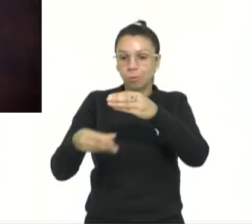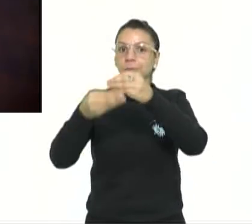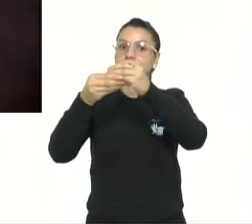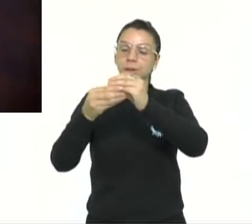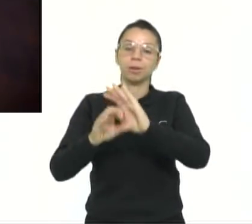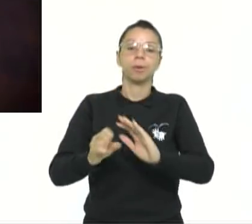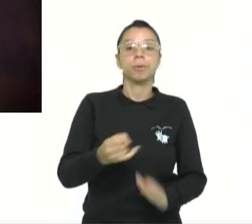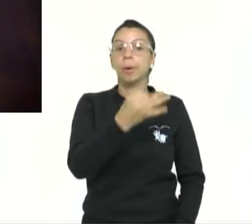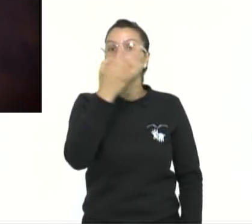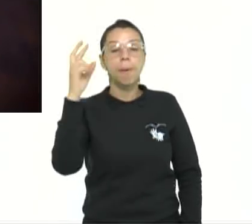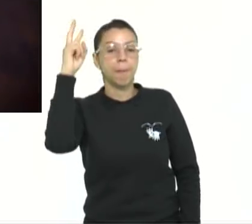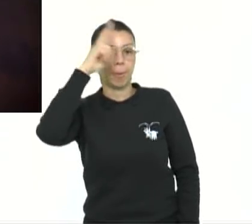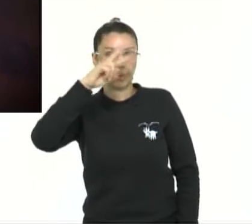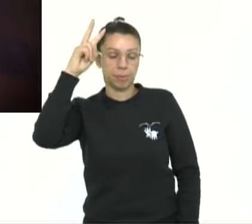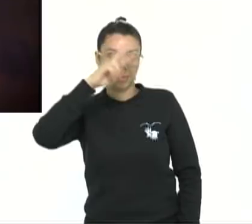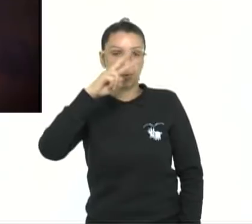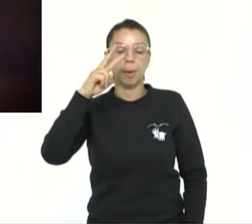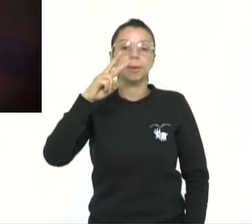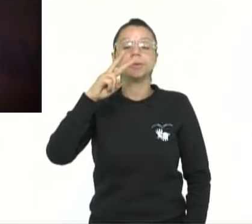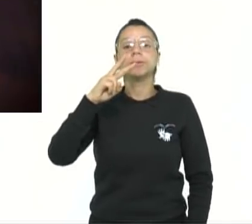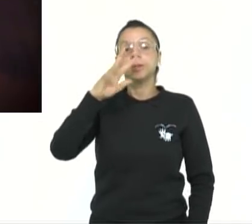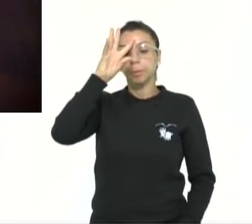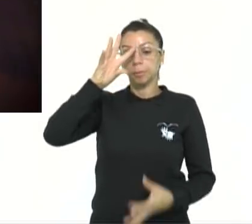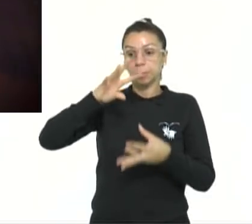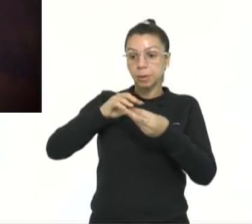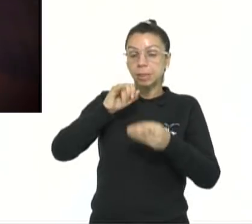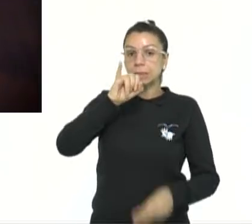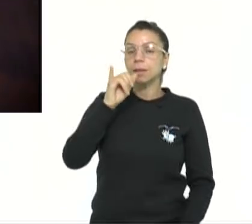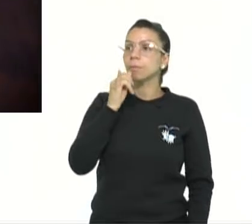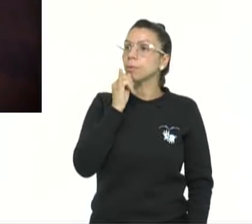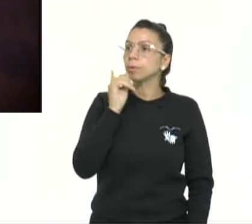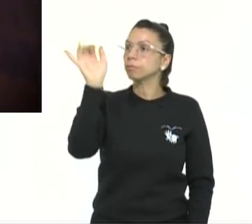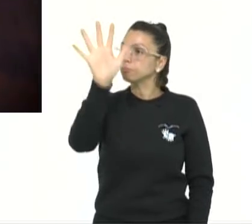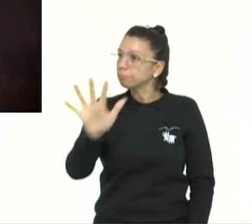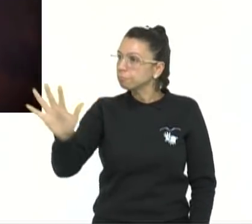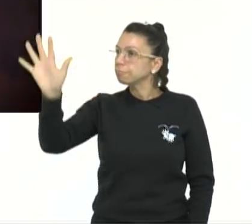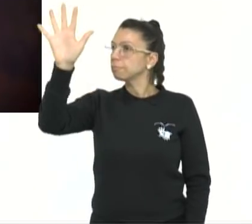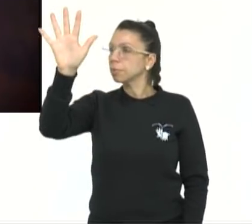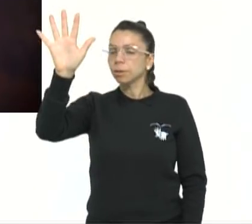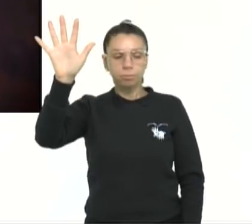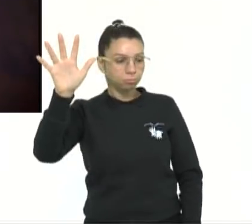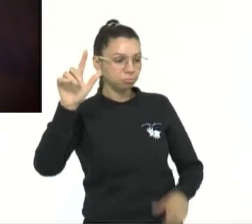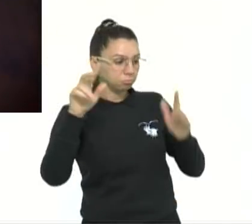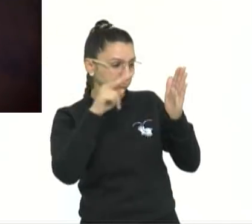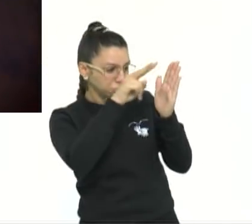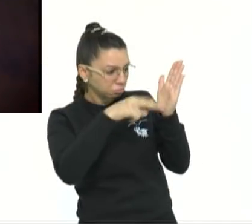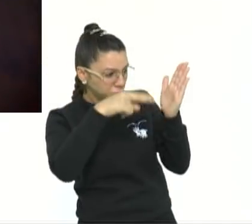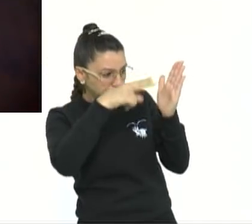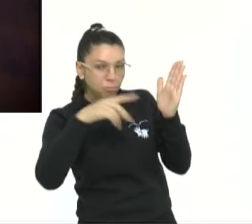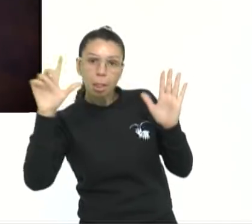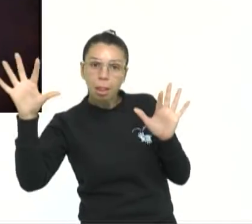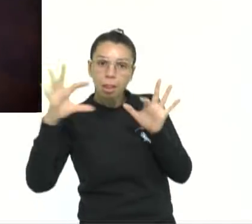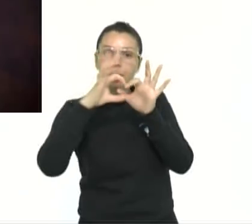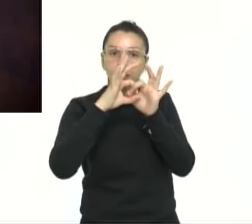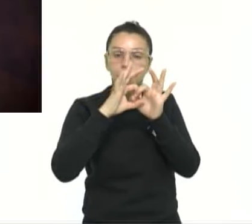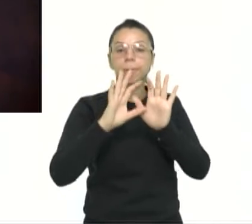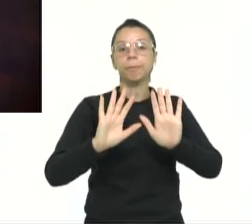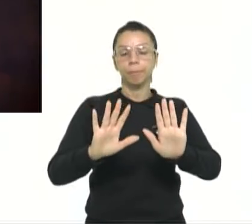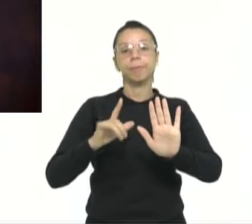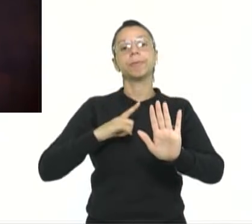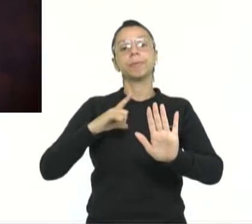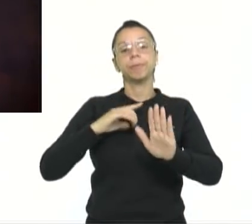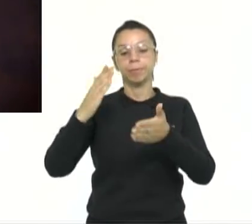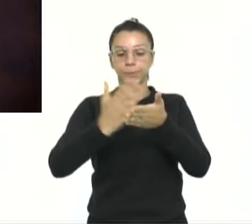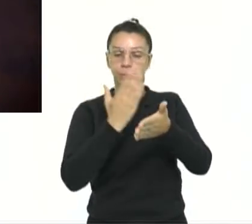história, você só entende vendo o texto e a imagem, né? Então, por mais que o